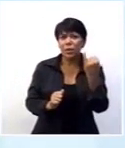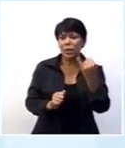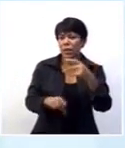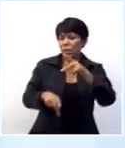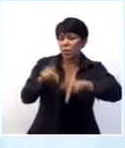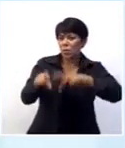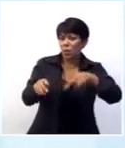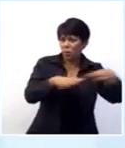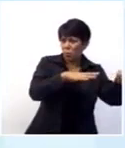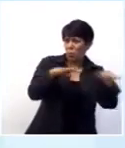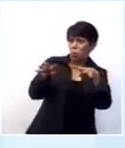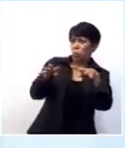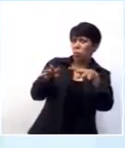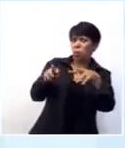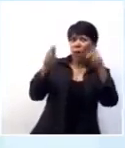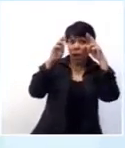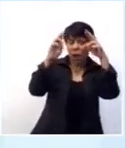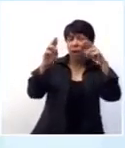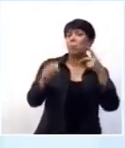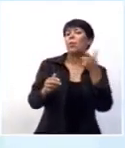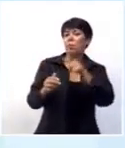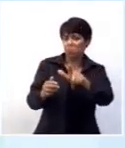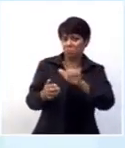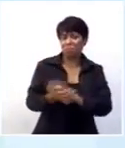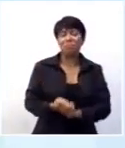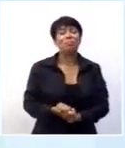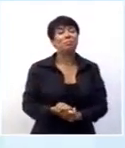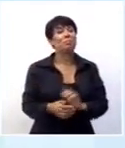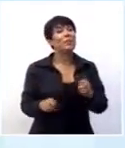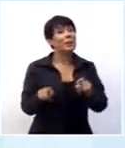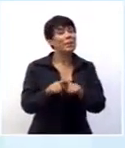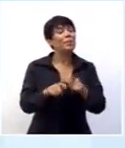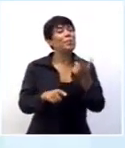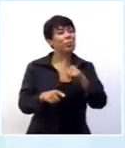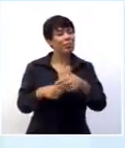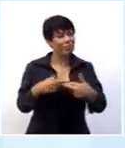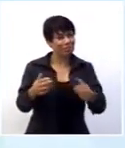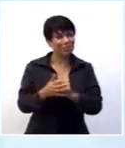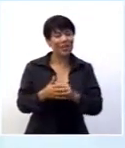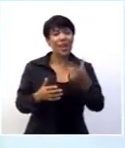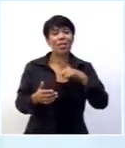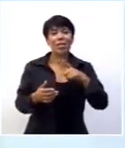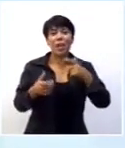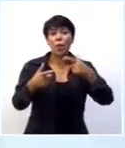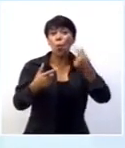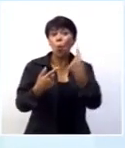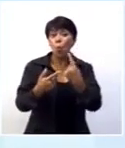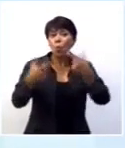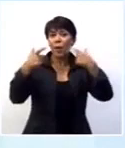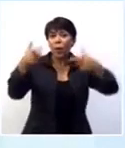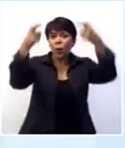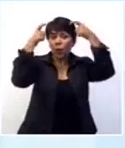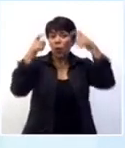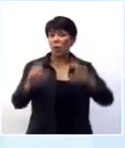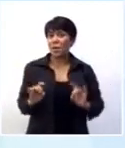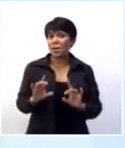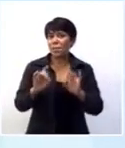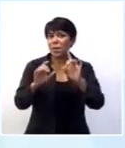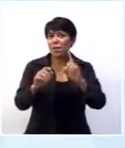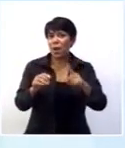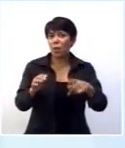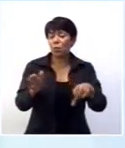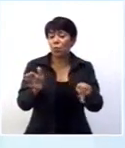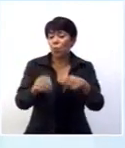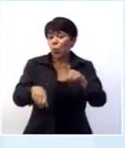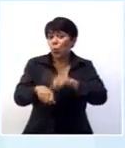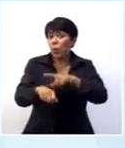coroa branca e vermelha, ou vermelha e branca, tá? E fora isso, ele também vai ter uma coroa também específica para quando ele for para a guerra,